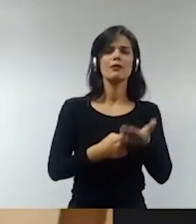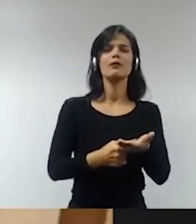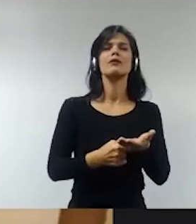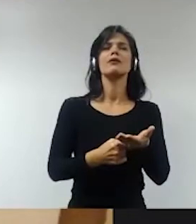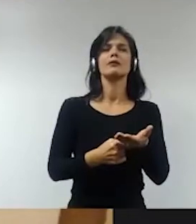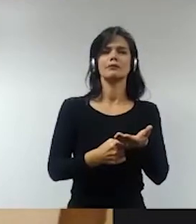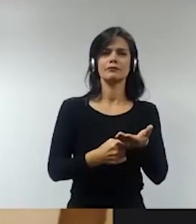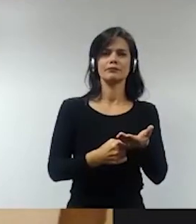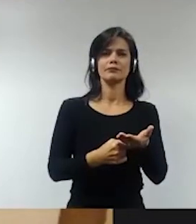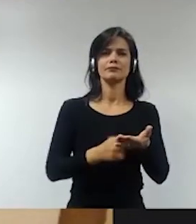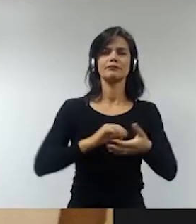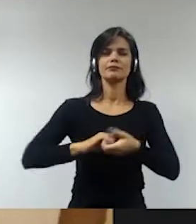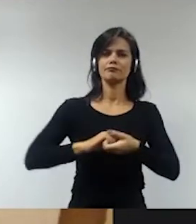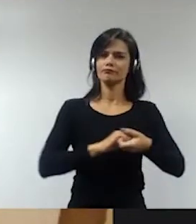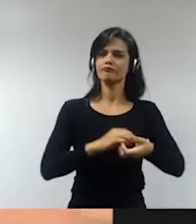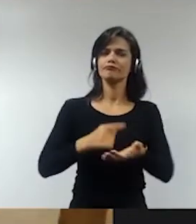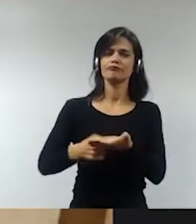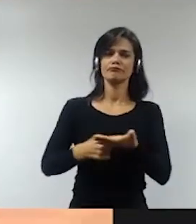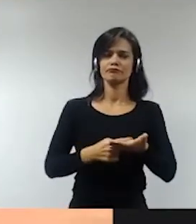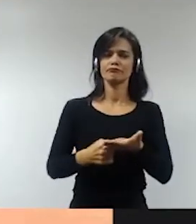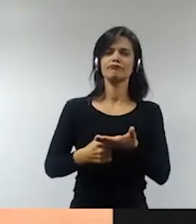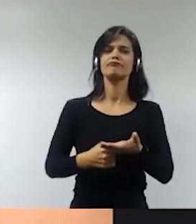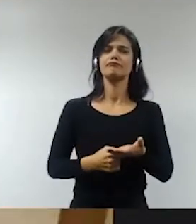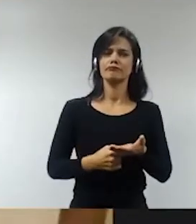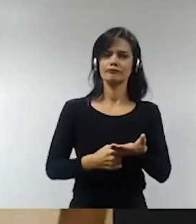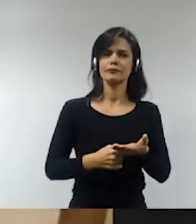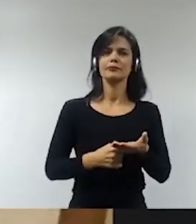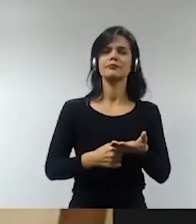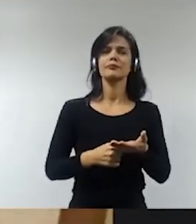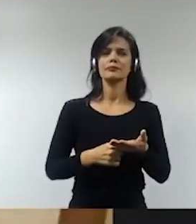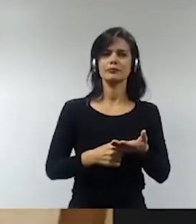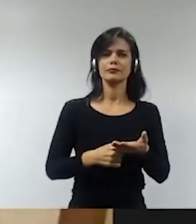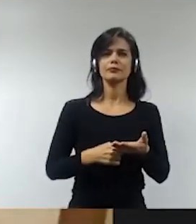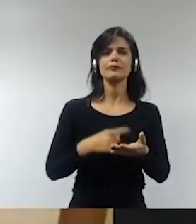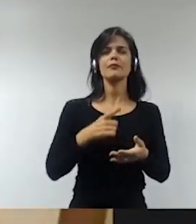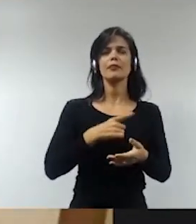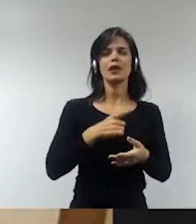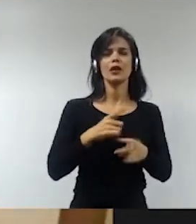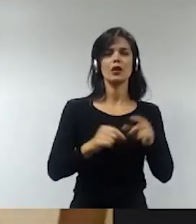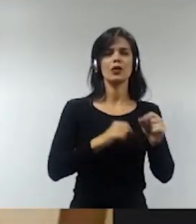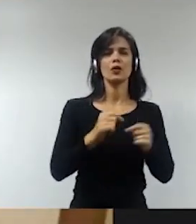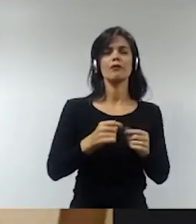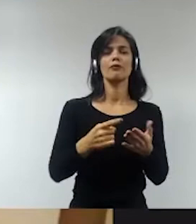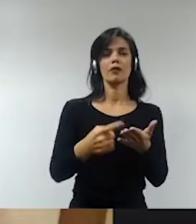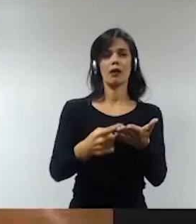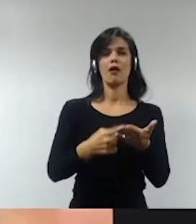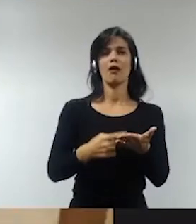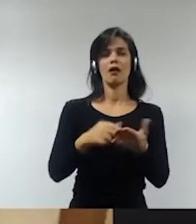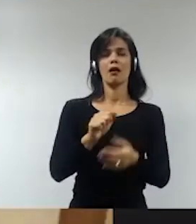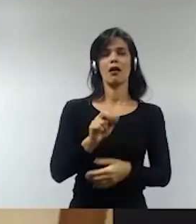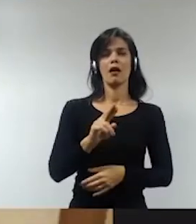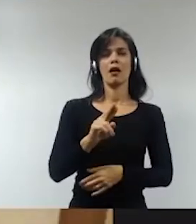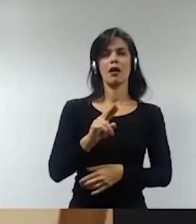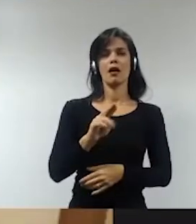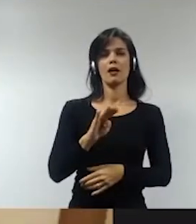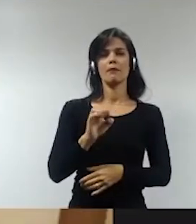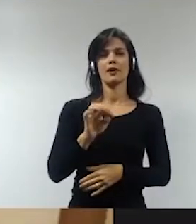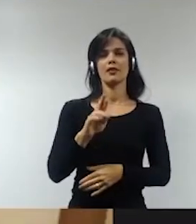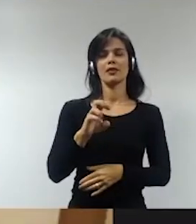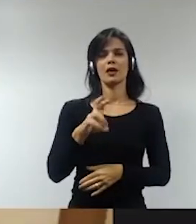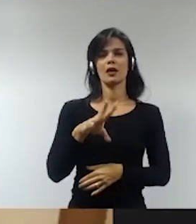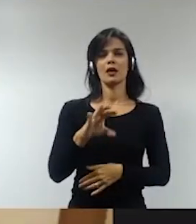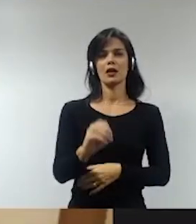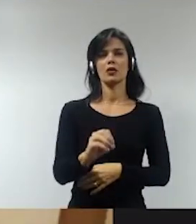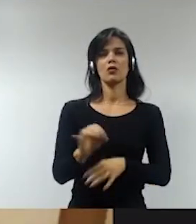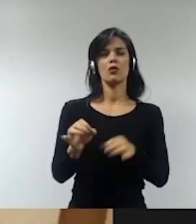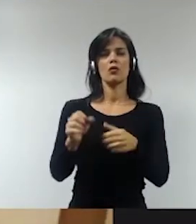e incluindo aí a mediação, né? O professor Pablo fez muito bem a diferença da arbitragem, que você, apesar de não dar ao Poder Judiciário a